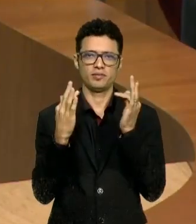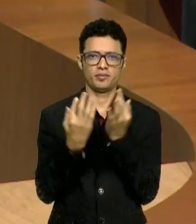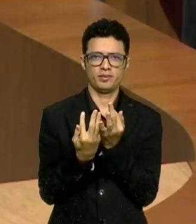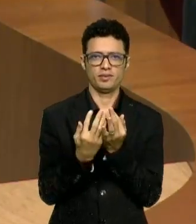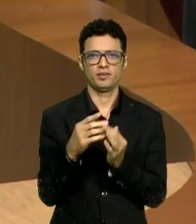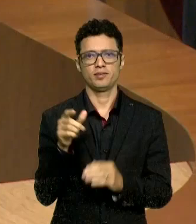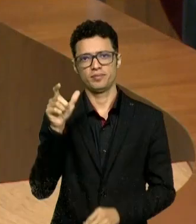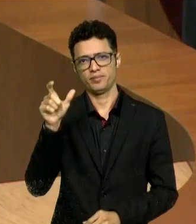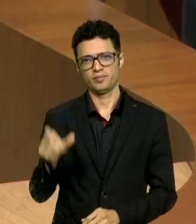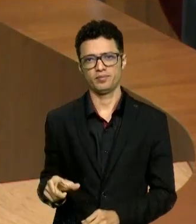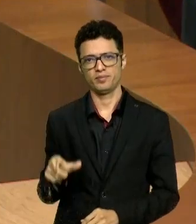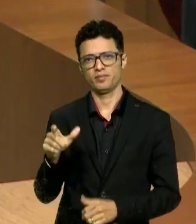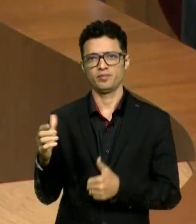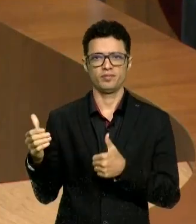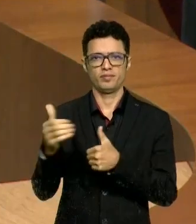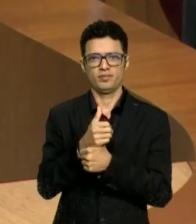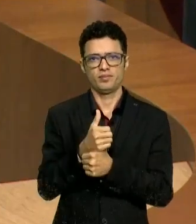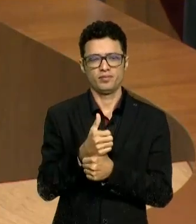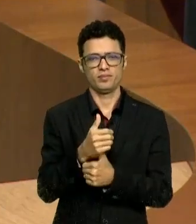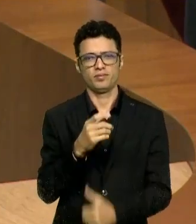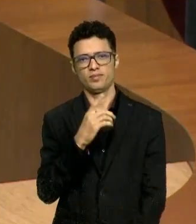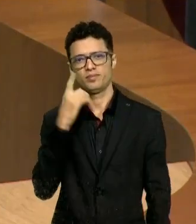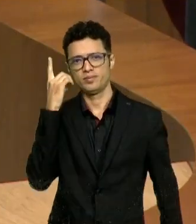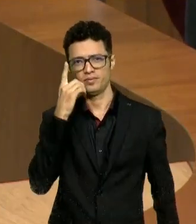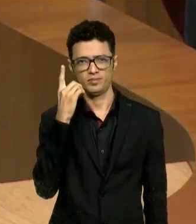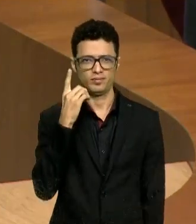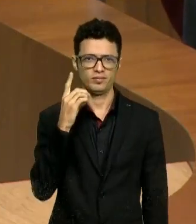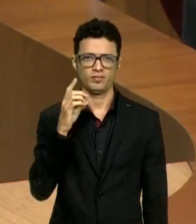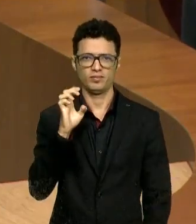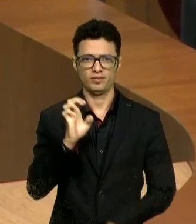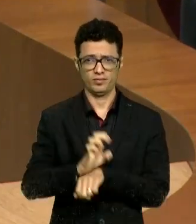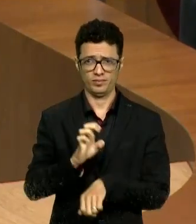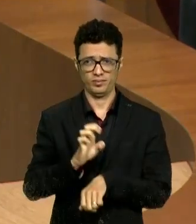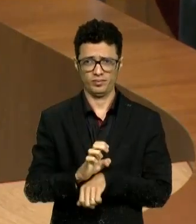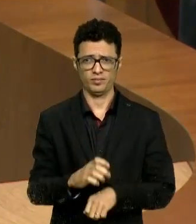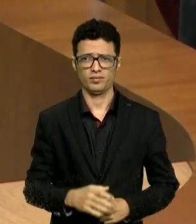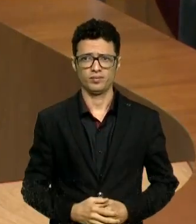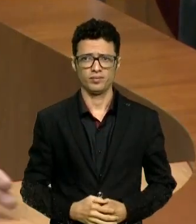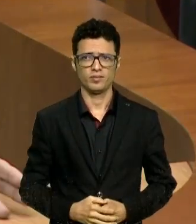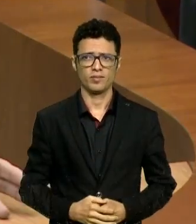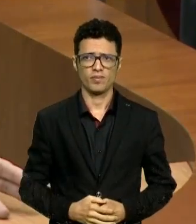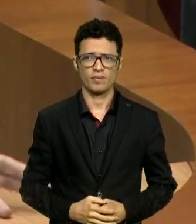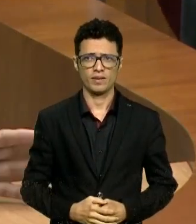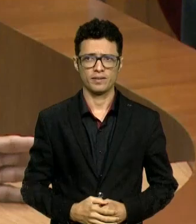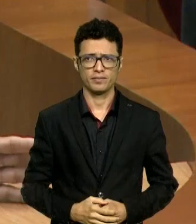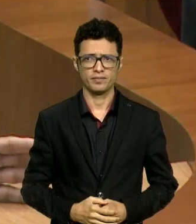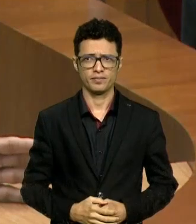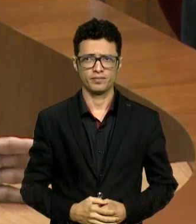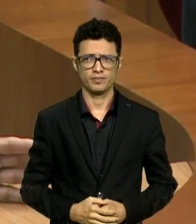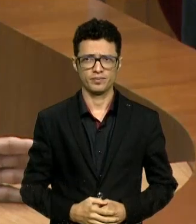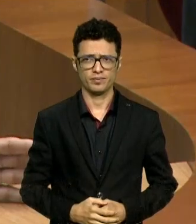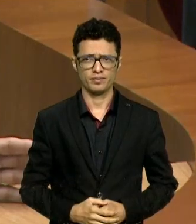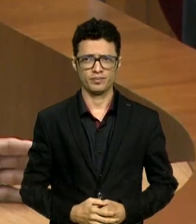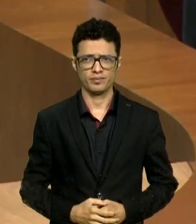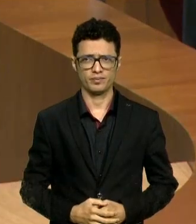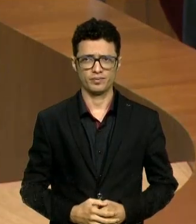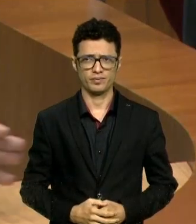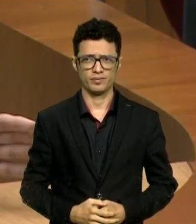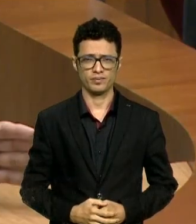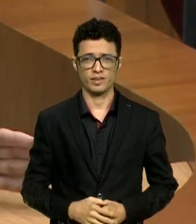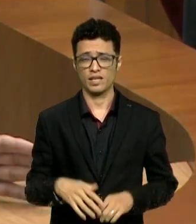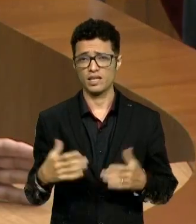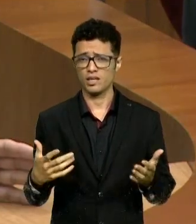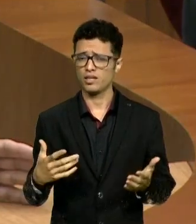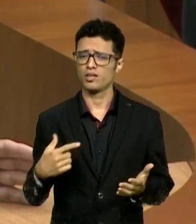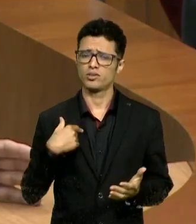assumirá o mandato de deputado estadual, imprensa, eu não tenho como fugir da minha coerência política. Ao longo